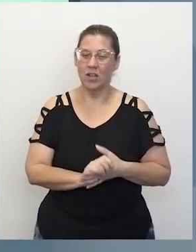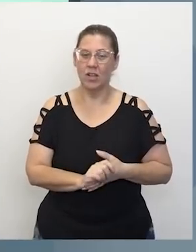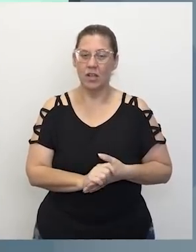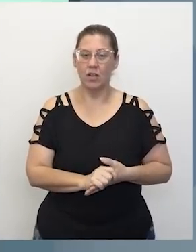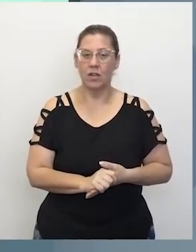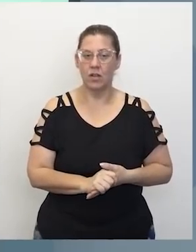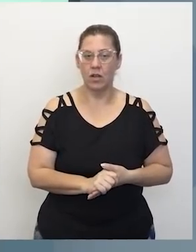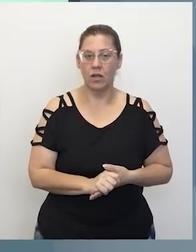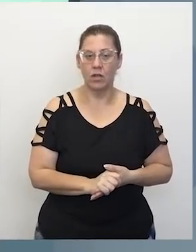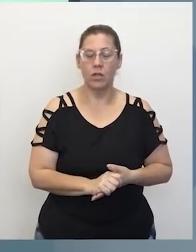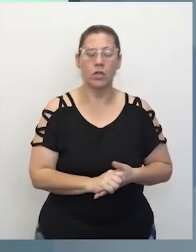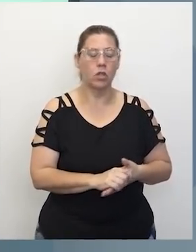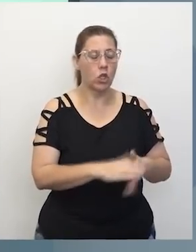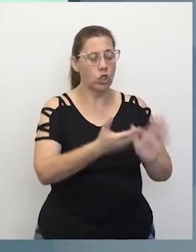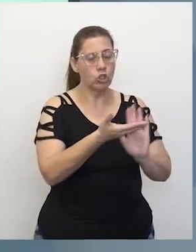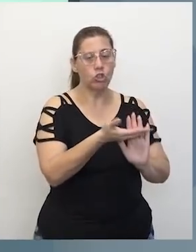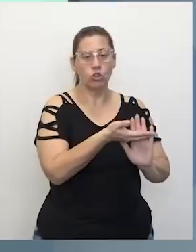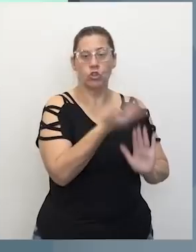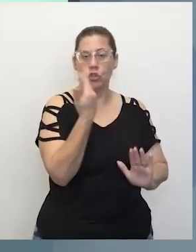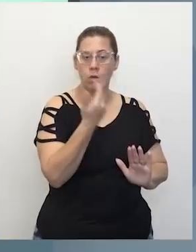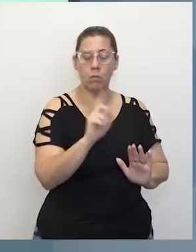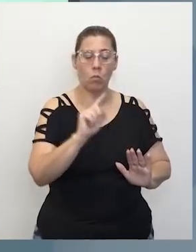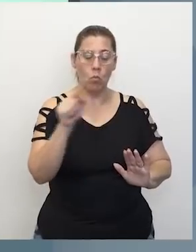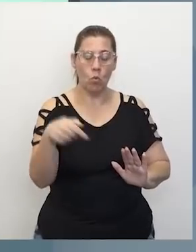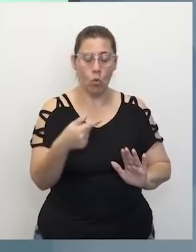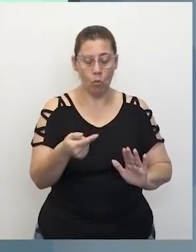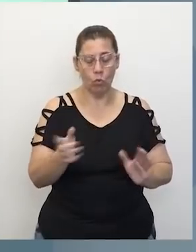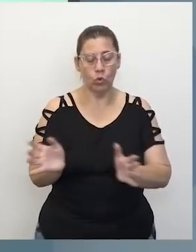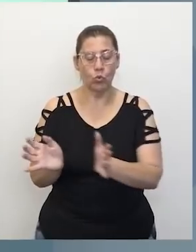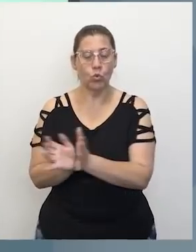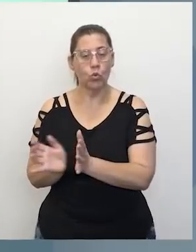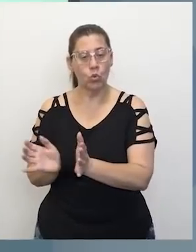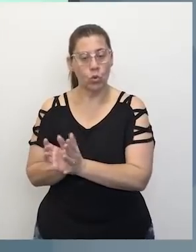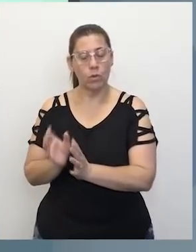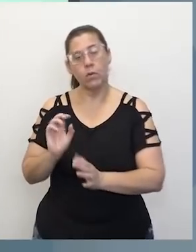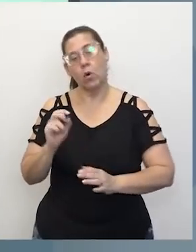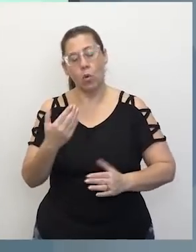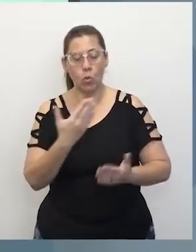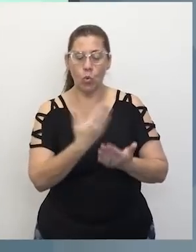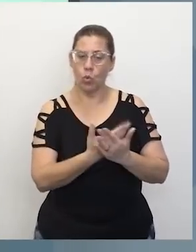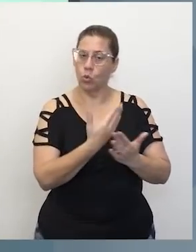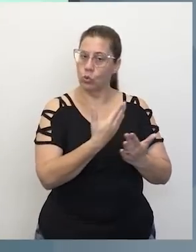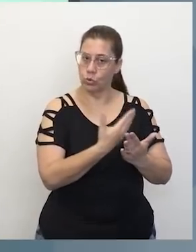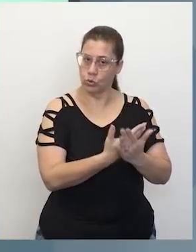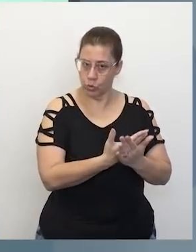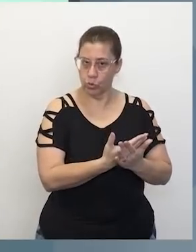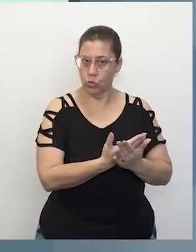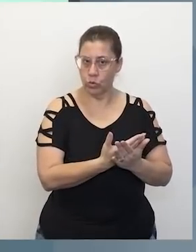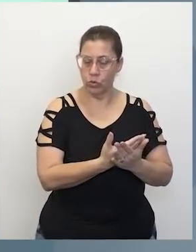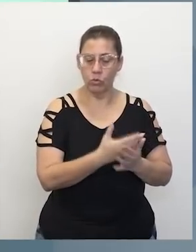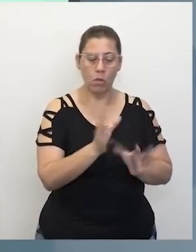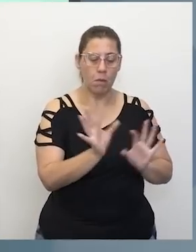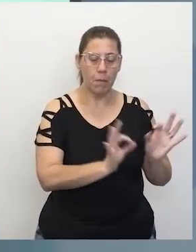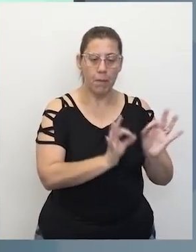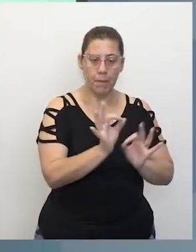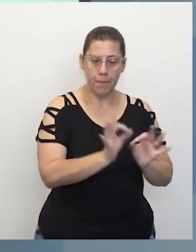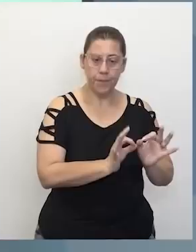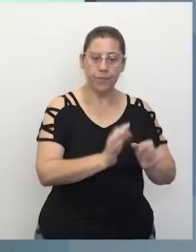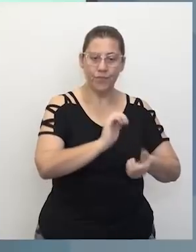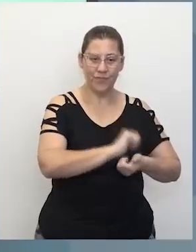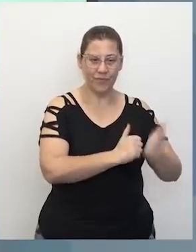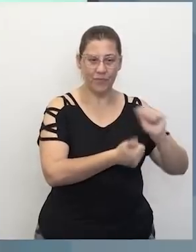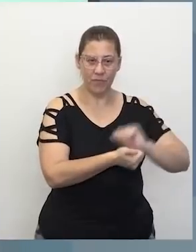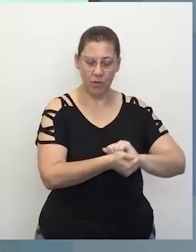Transpor termos subtraídos para outro membro. Ou o estudo da restauração e